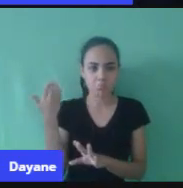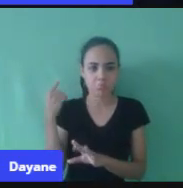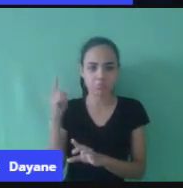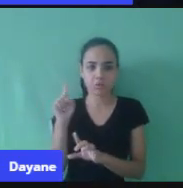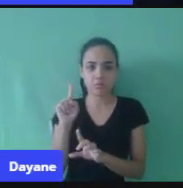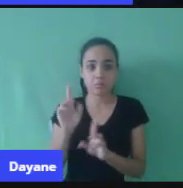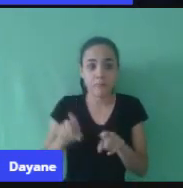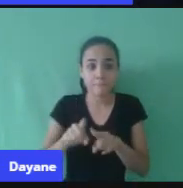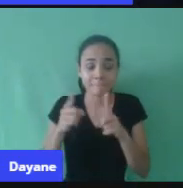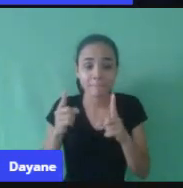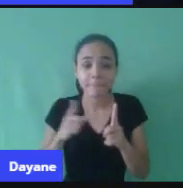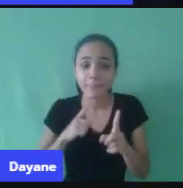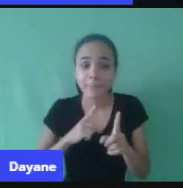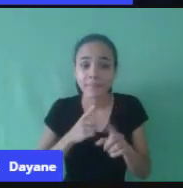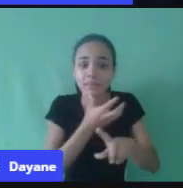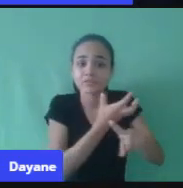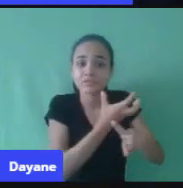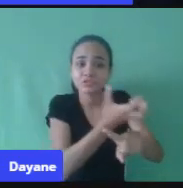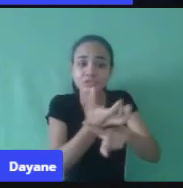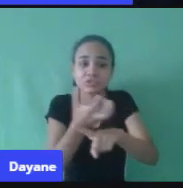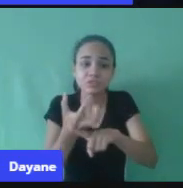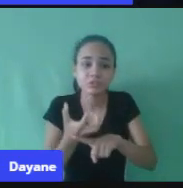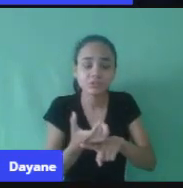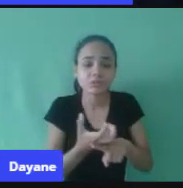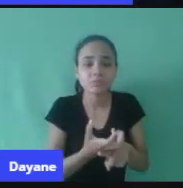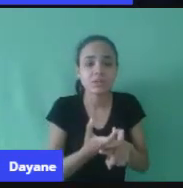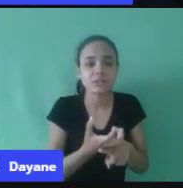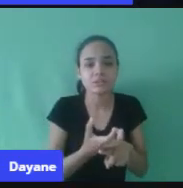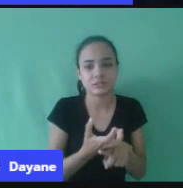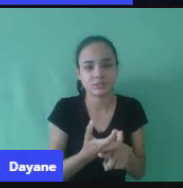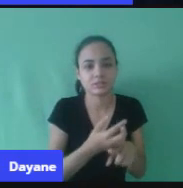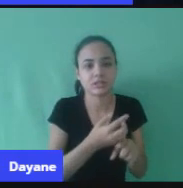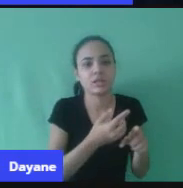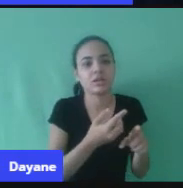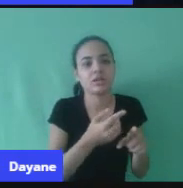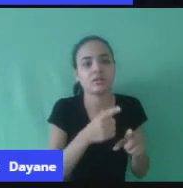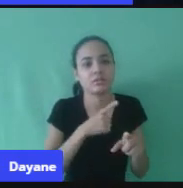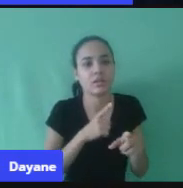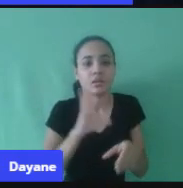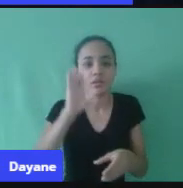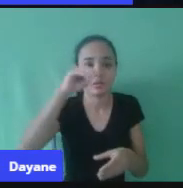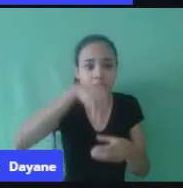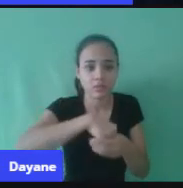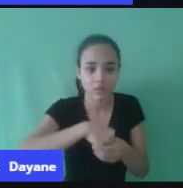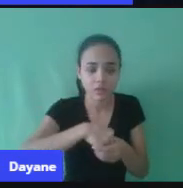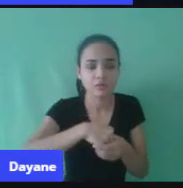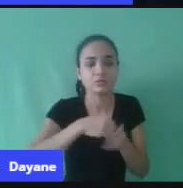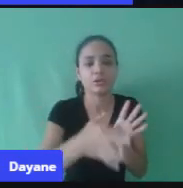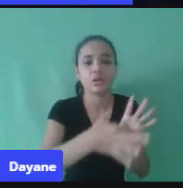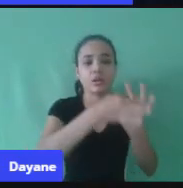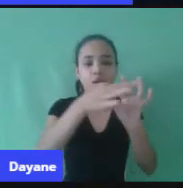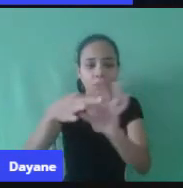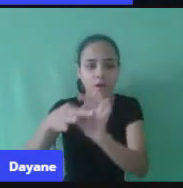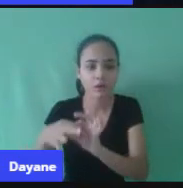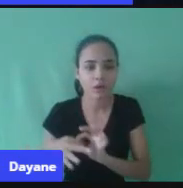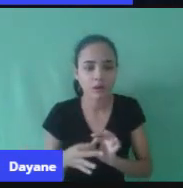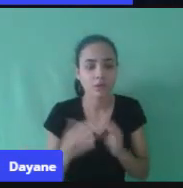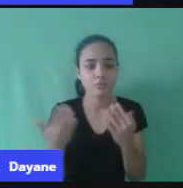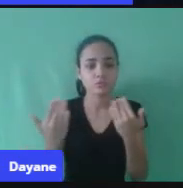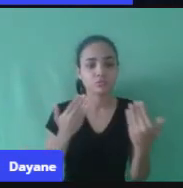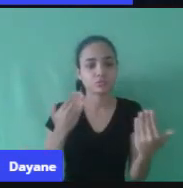traz exatamente assim, com outras disciplinas. Quais disciplinas, né? A psicologia, a